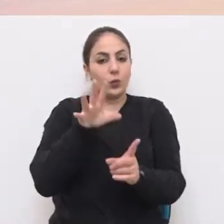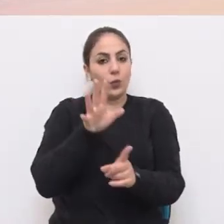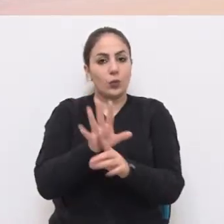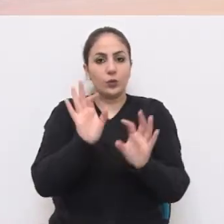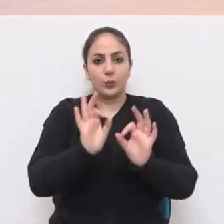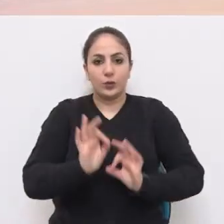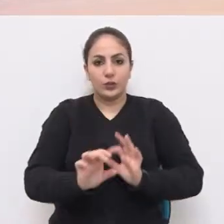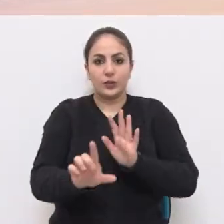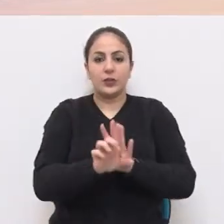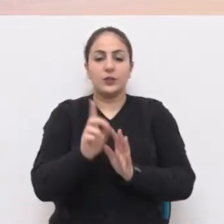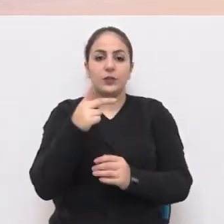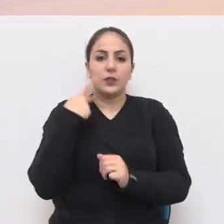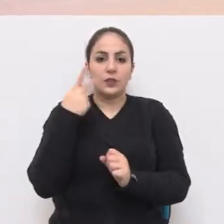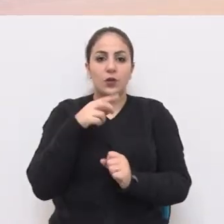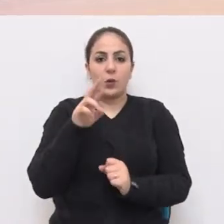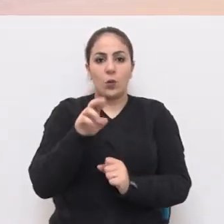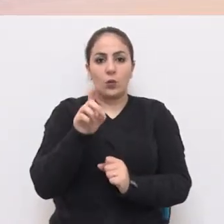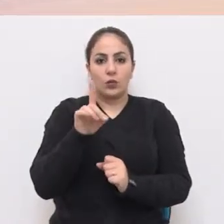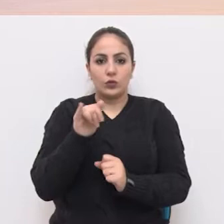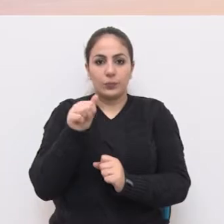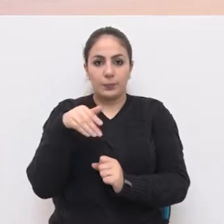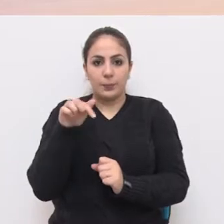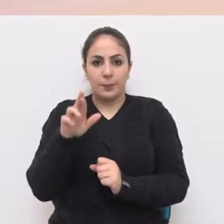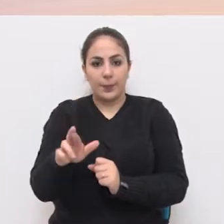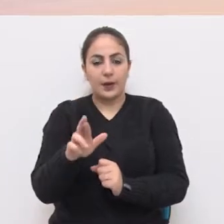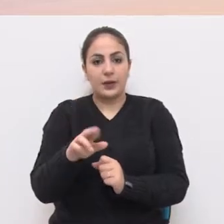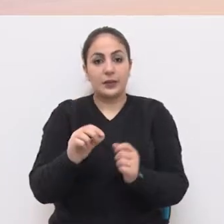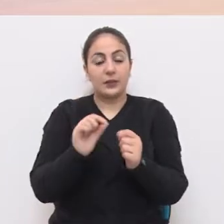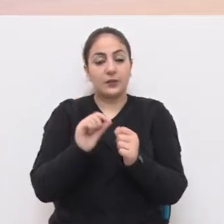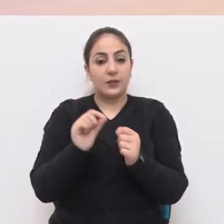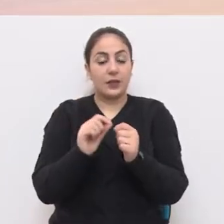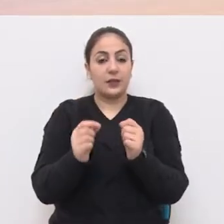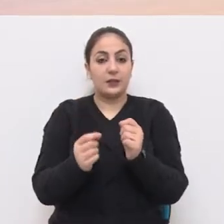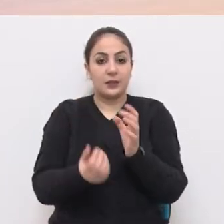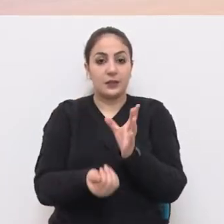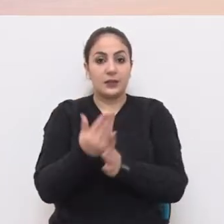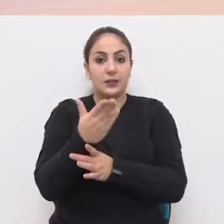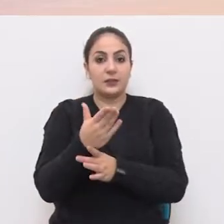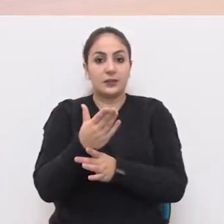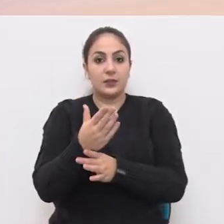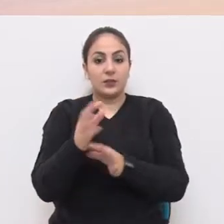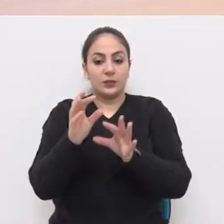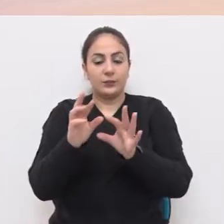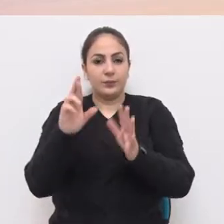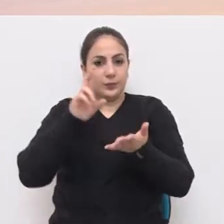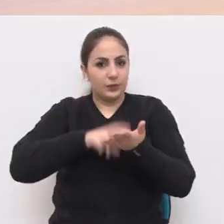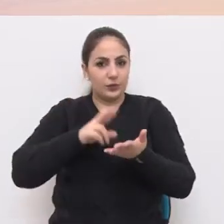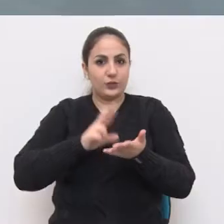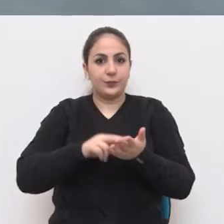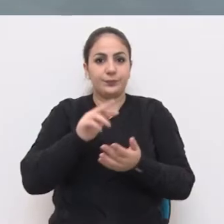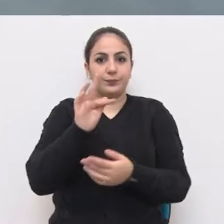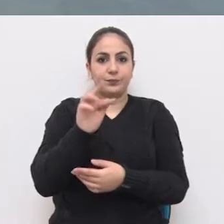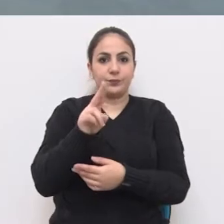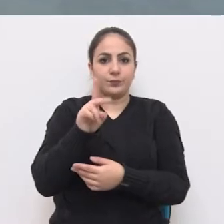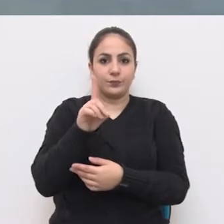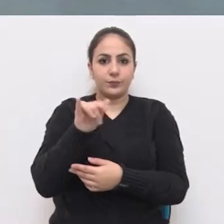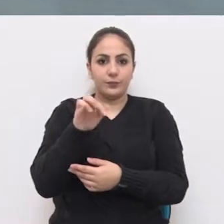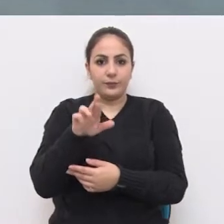o projeto de lei do vereador Rudimar dos Santos, que previa a criação de um programa de regularização fundiária.